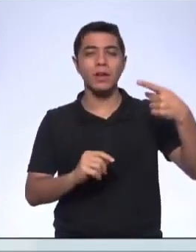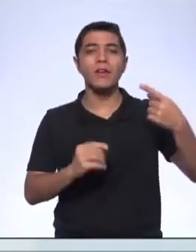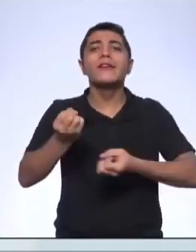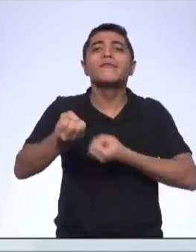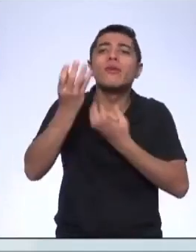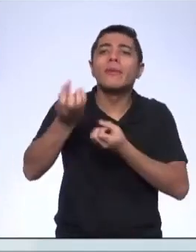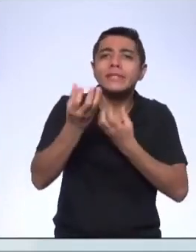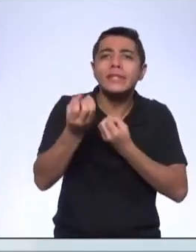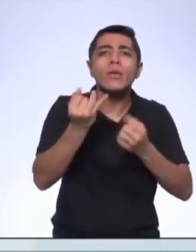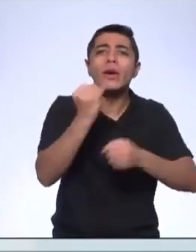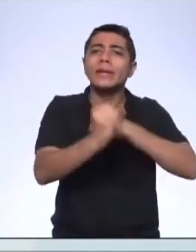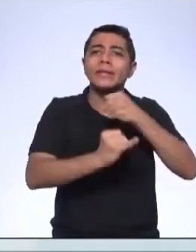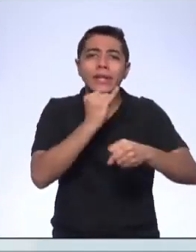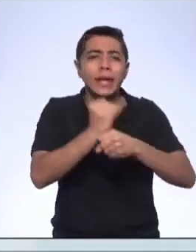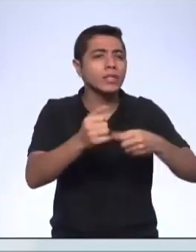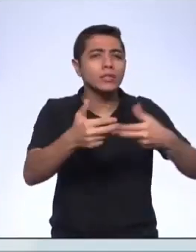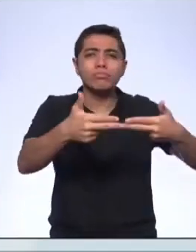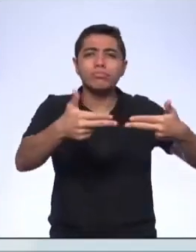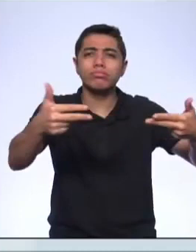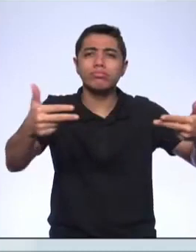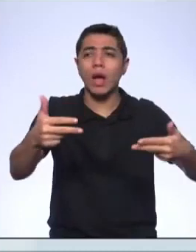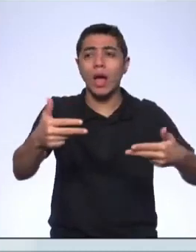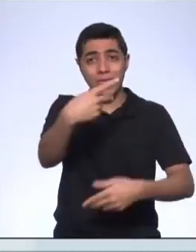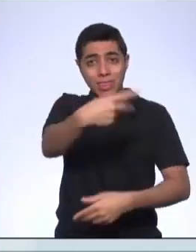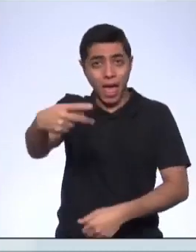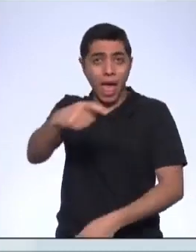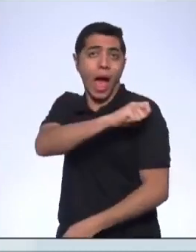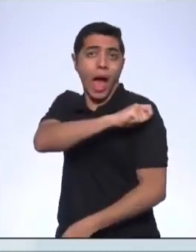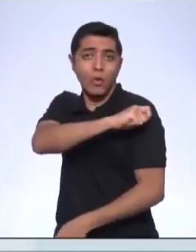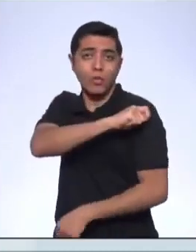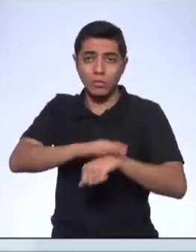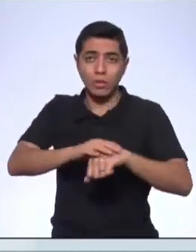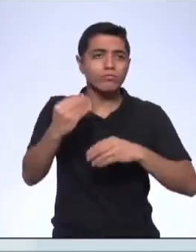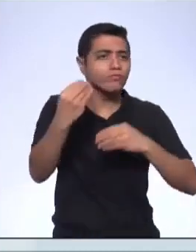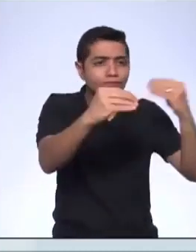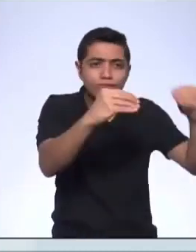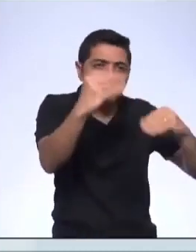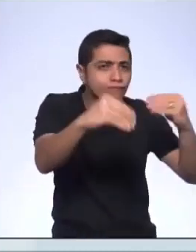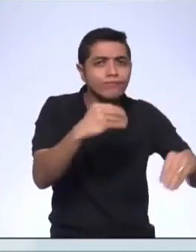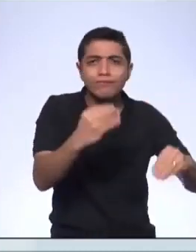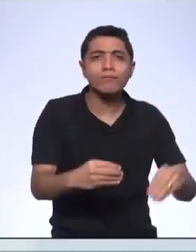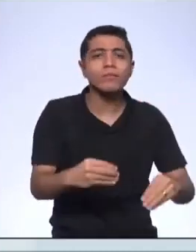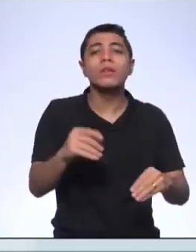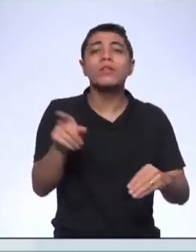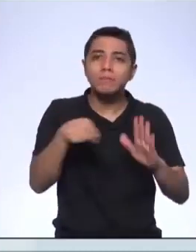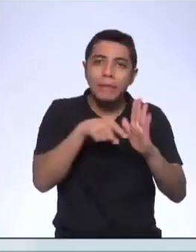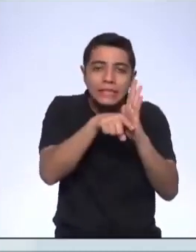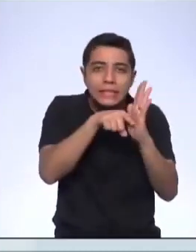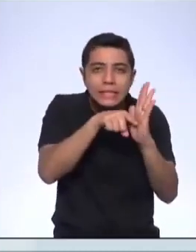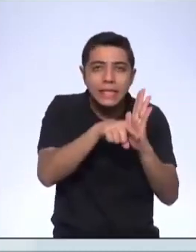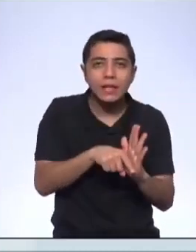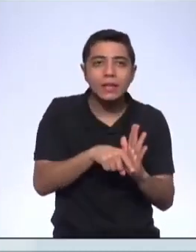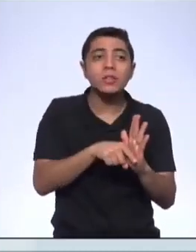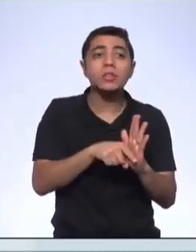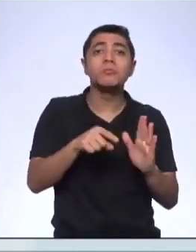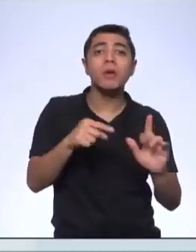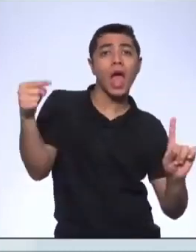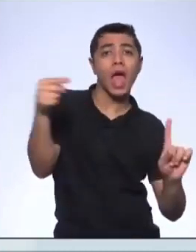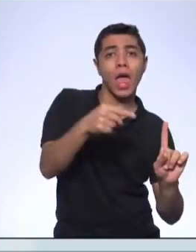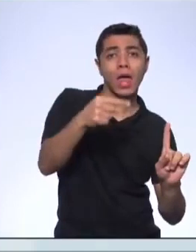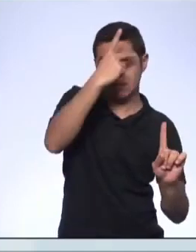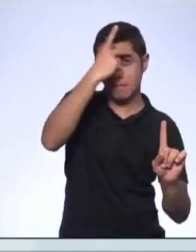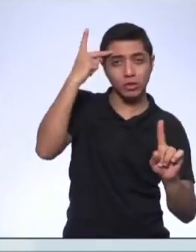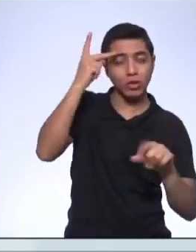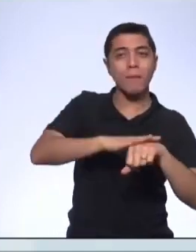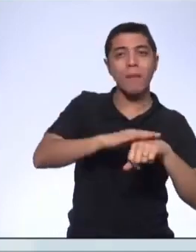produzidas pelos estudantes na internet são de fontes confiáveis. Vocês, quando fazem a pesquisa e tudo mais, fazem um trabalho e entregam